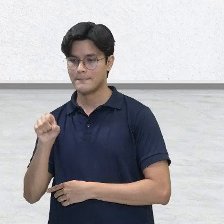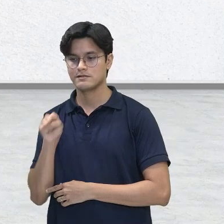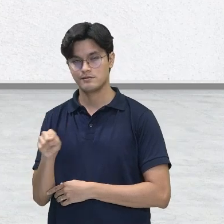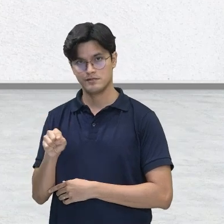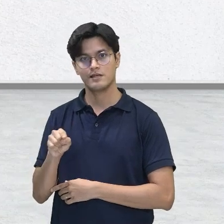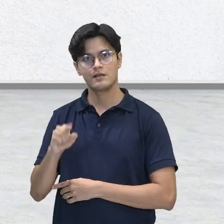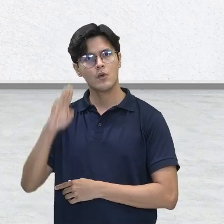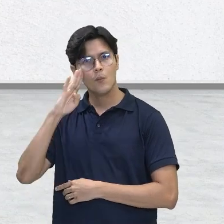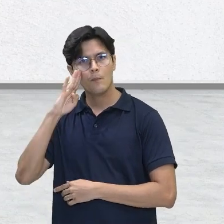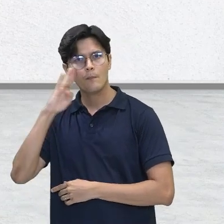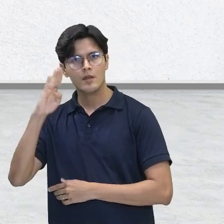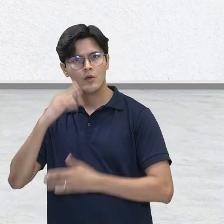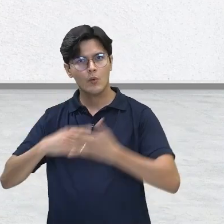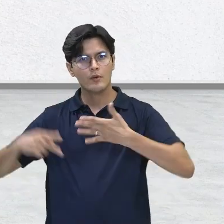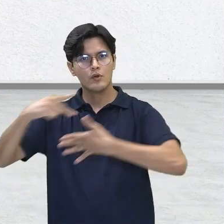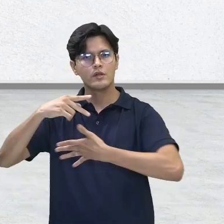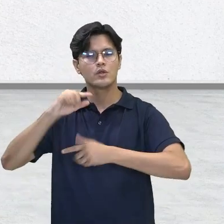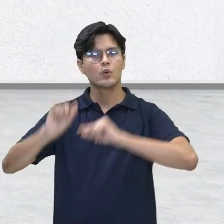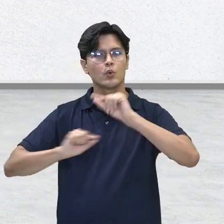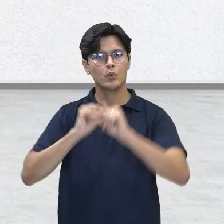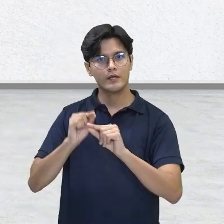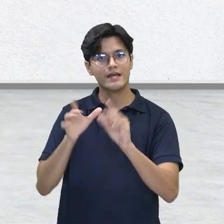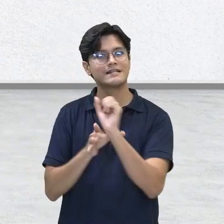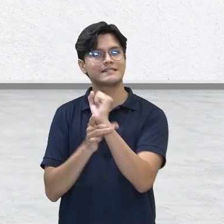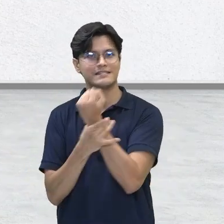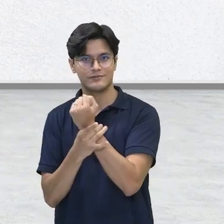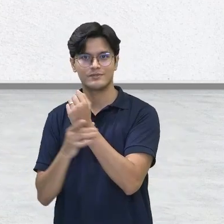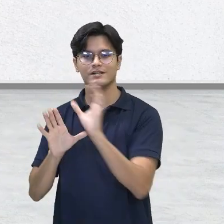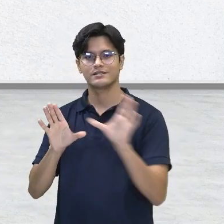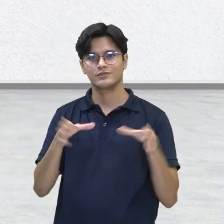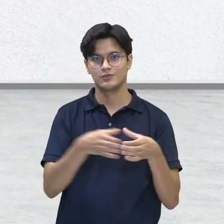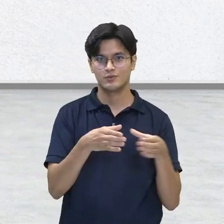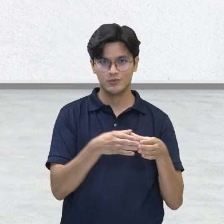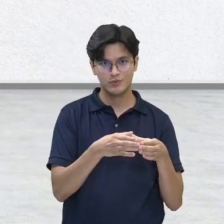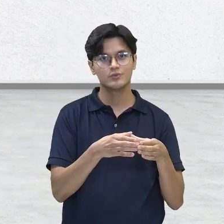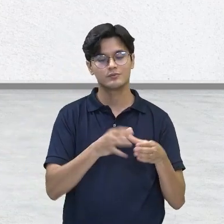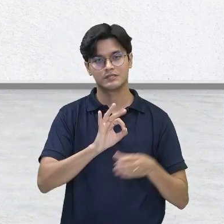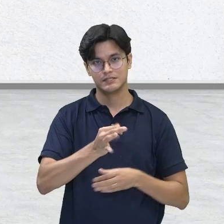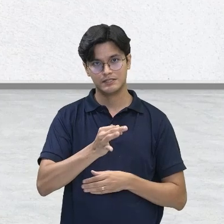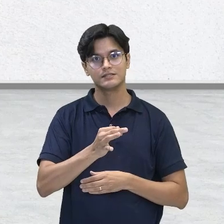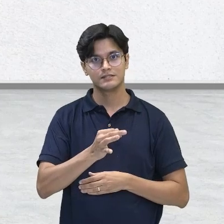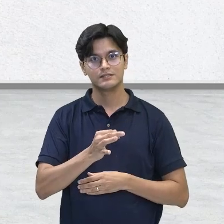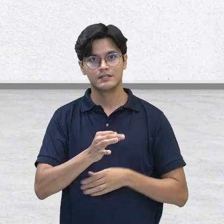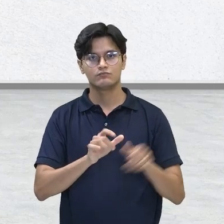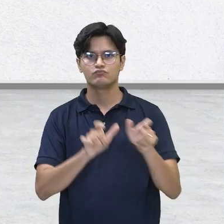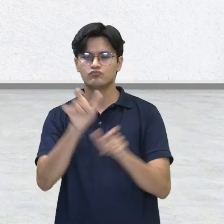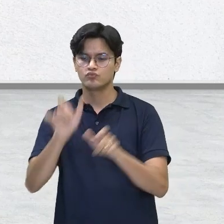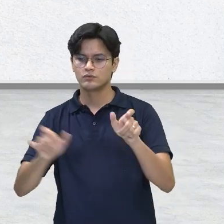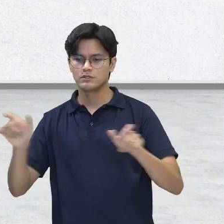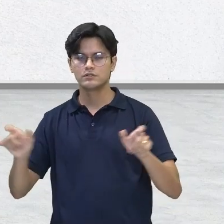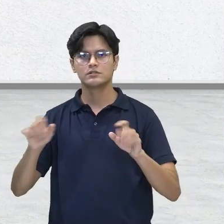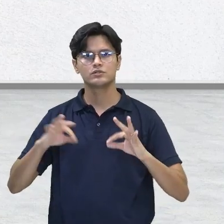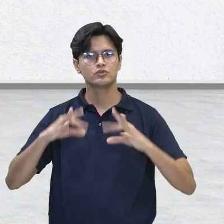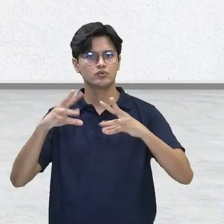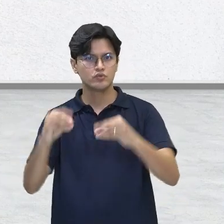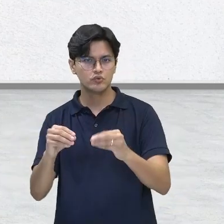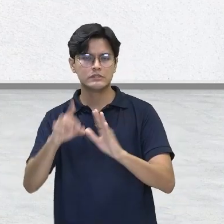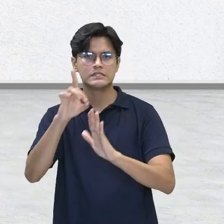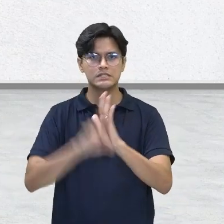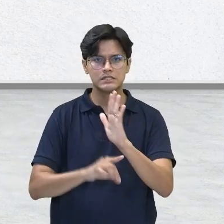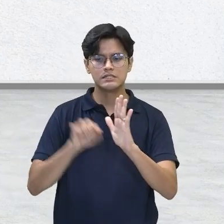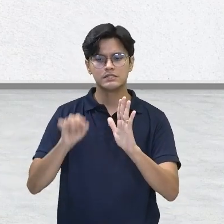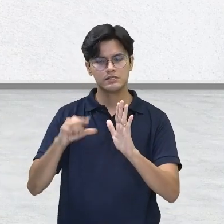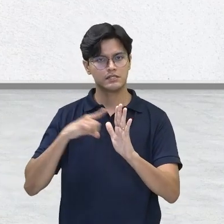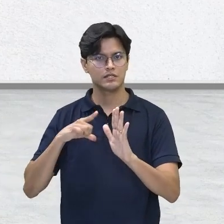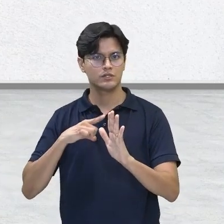direitos individuais. Os indivíduos cedem quase todos os seus direitos ao soberano. Em troca de quê?